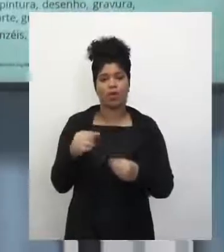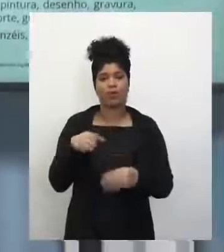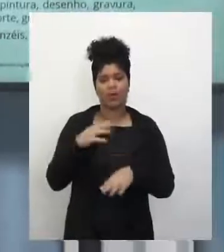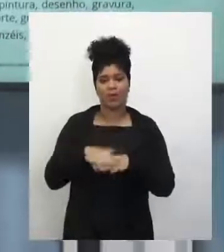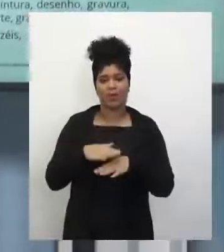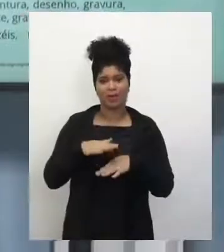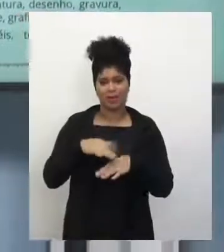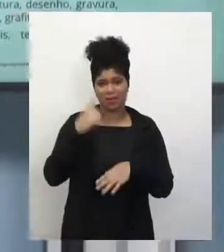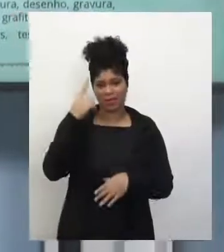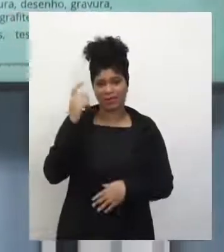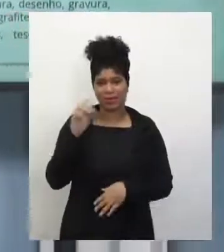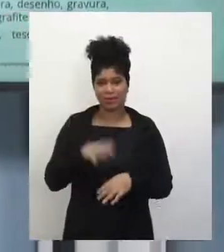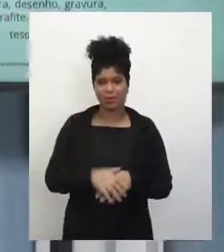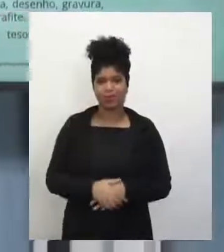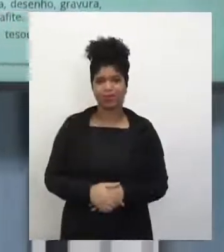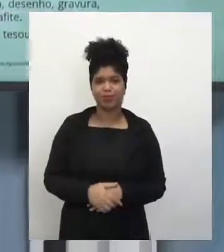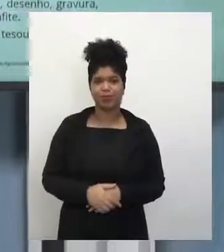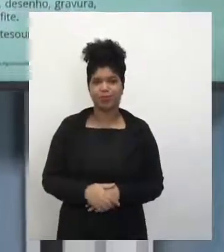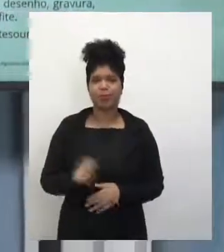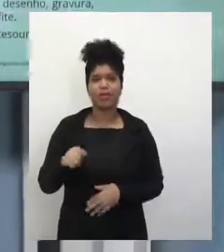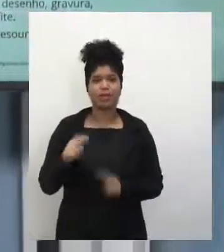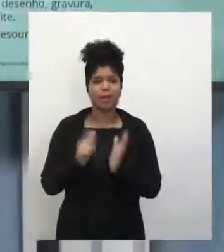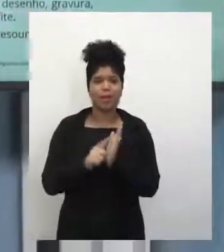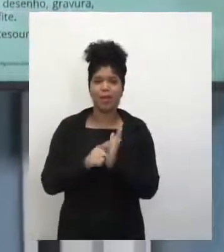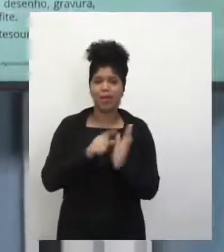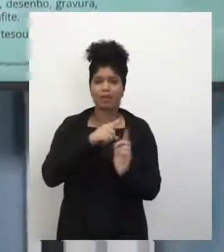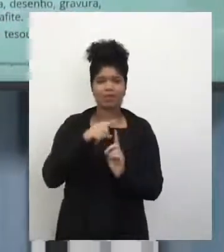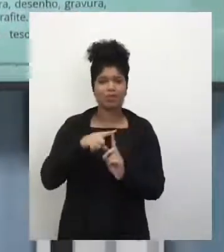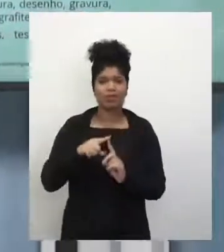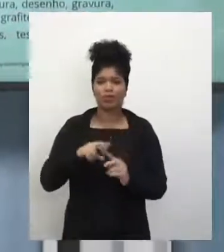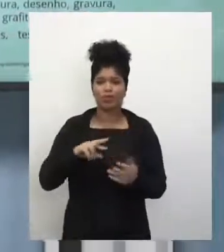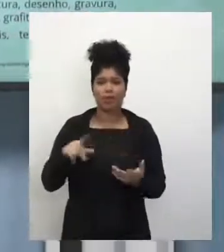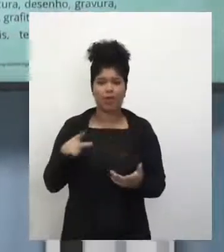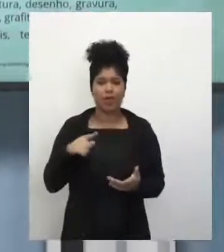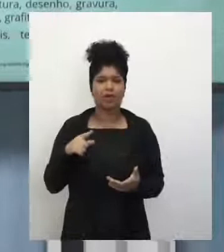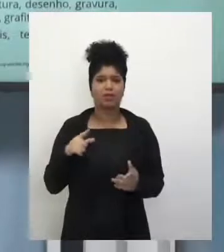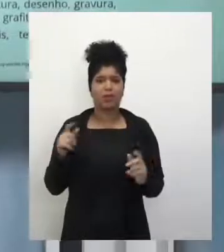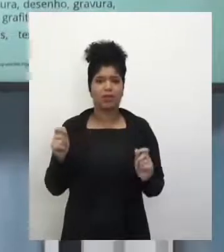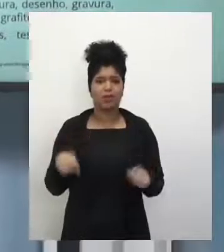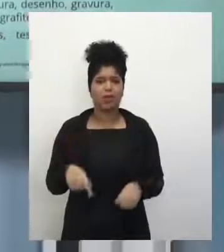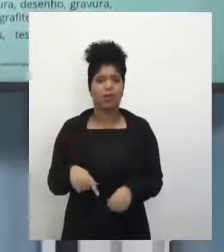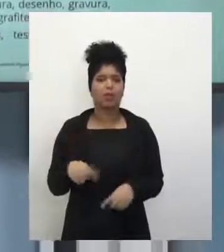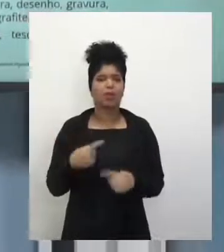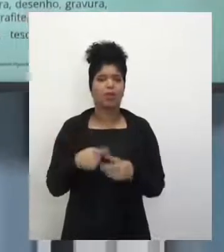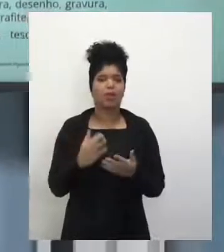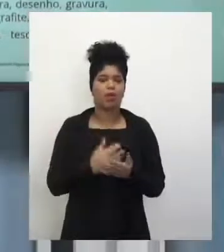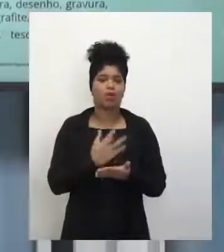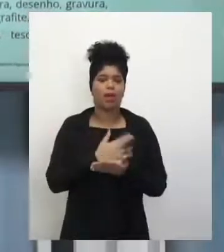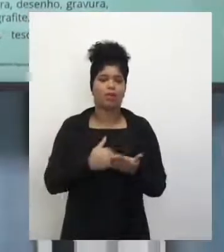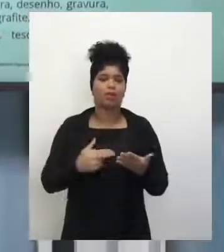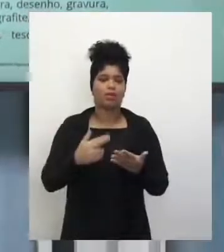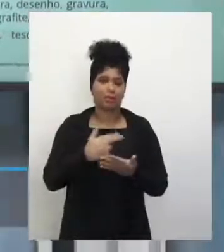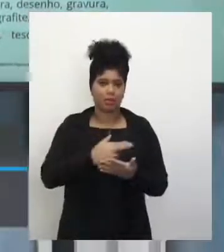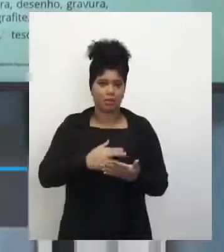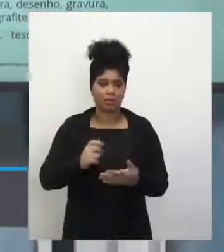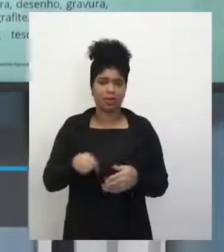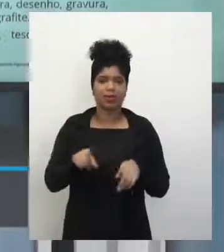obra, certo? Então, pode ser papéis de todos os tipos, né? Sulfite, canson, né? No caso de desenho, de gravura,